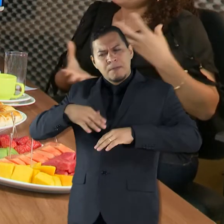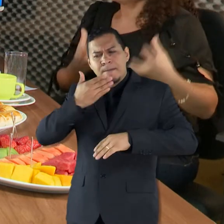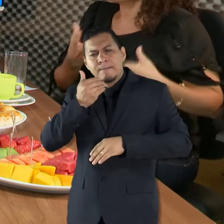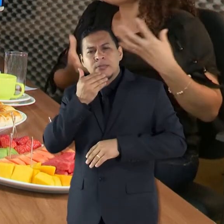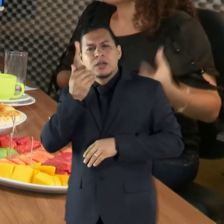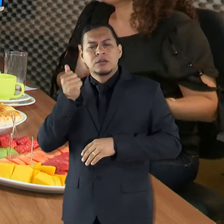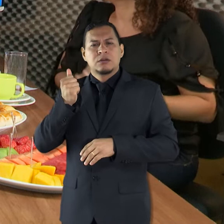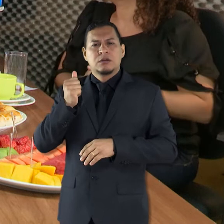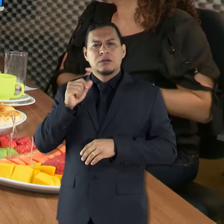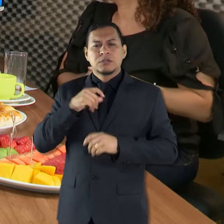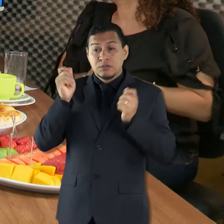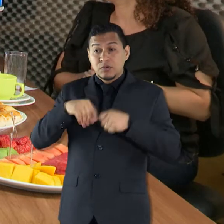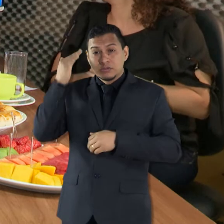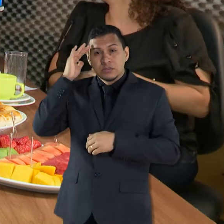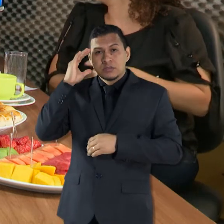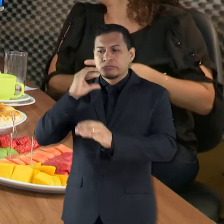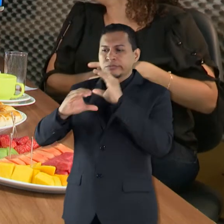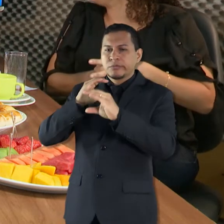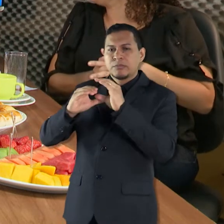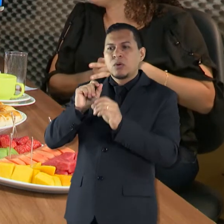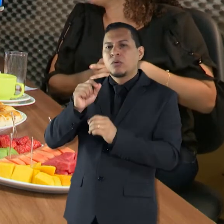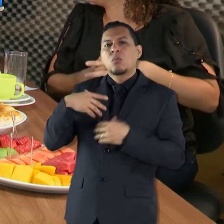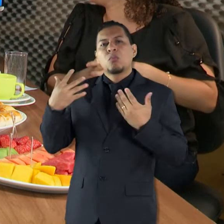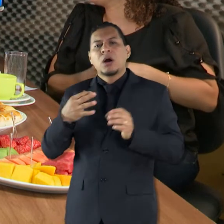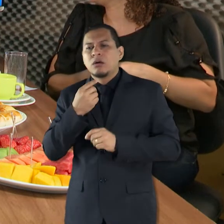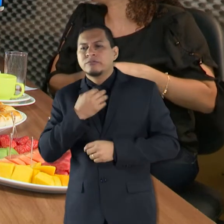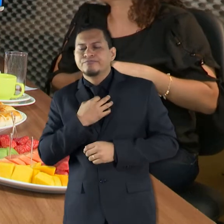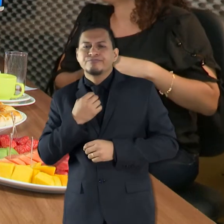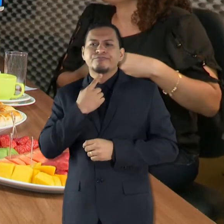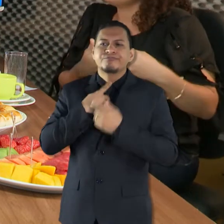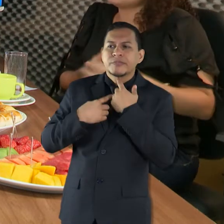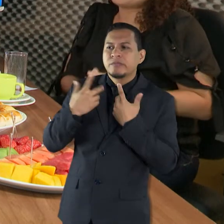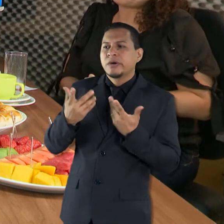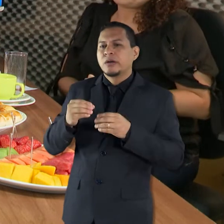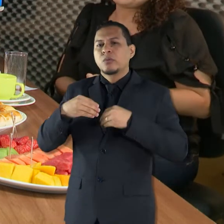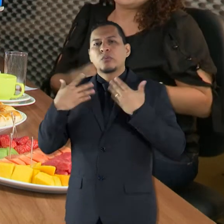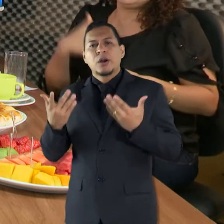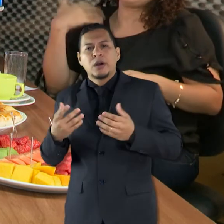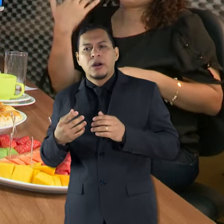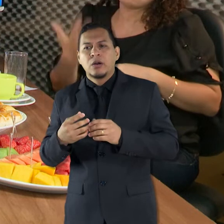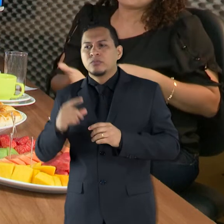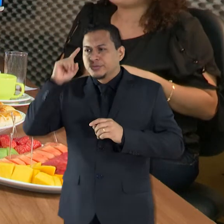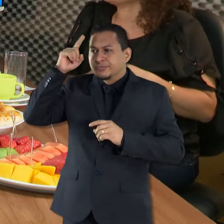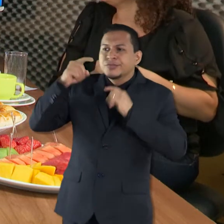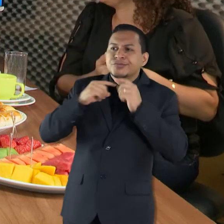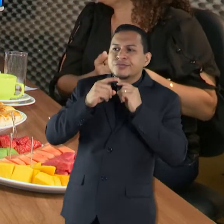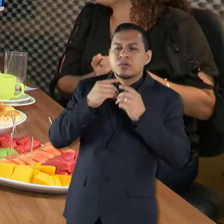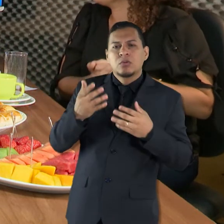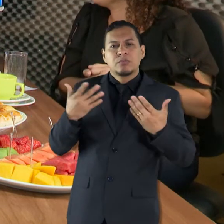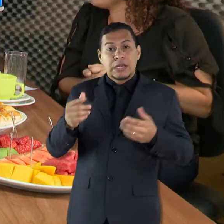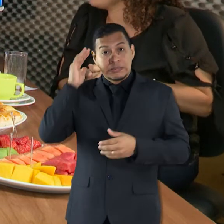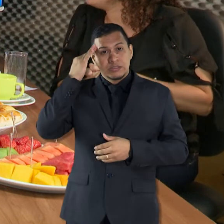forma mais calorosa, que eles consigam entender melhor o que é que eles estão querendo nas recepções, para informar como é que está o